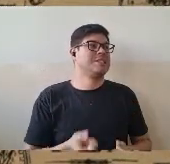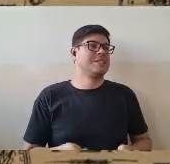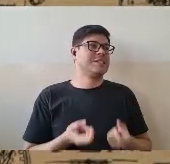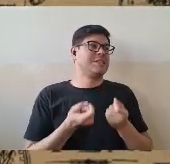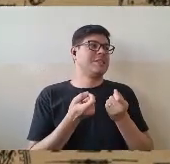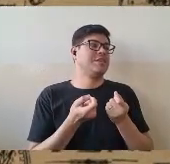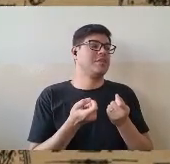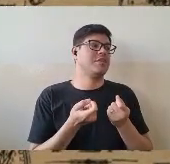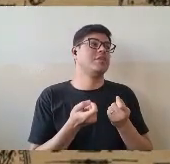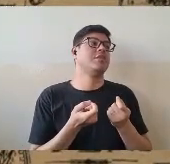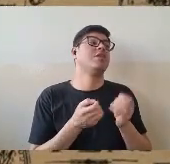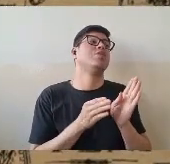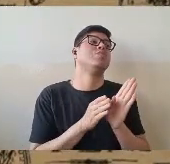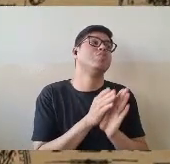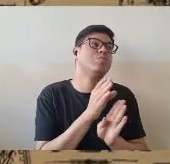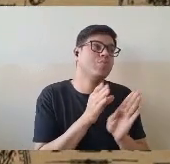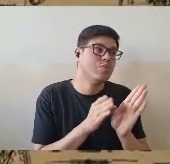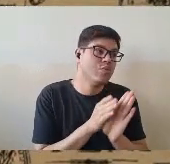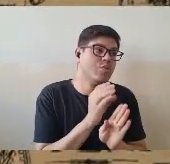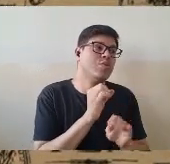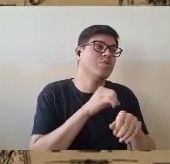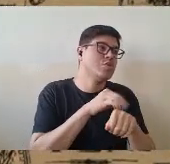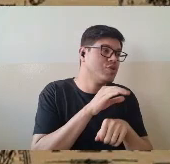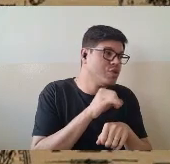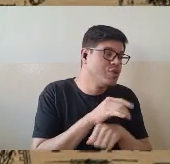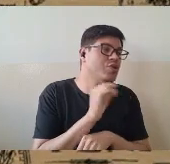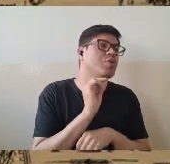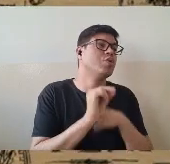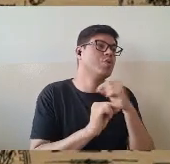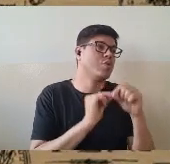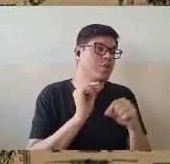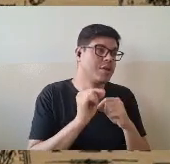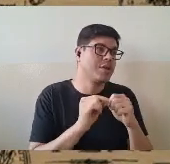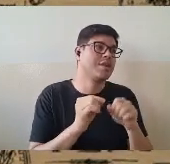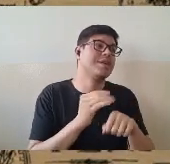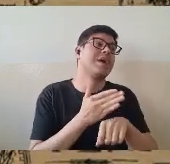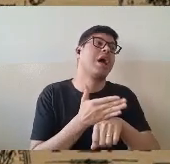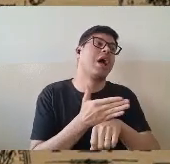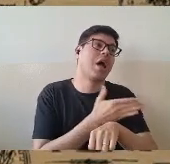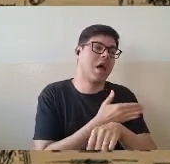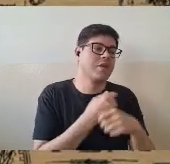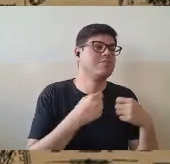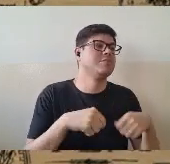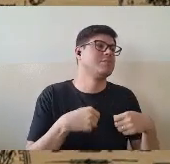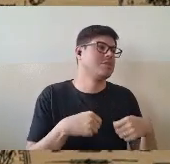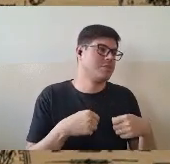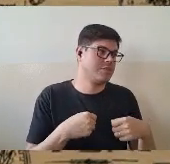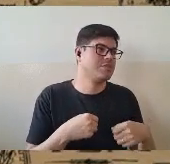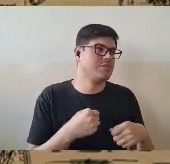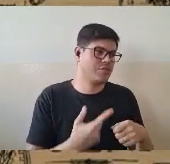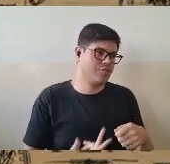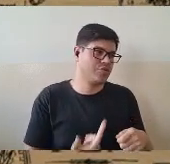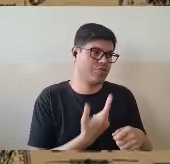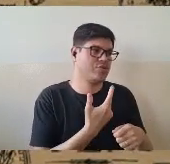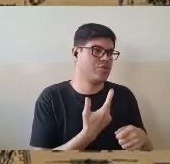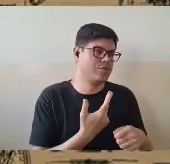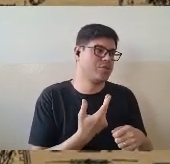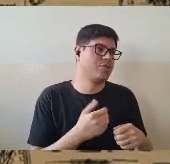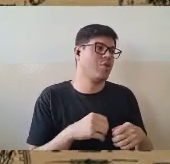precocidade muito a bem. cirurgia, tá? Uma hérnia, por exemplo, estrangulada, não tem isso aí, é uma